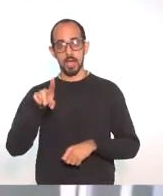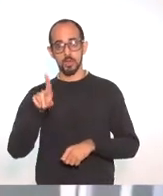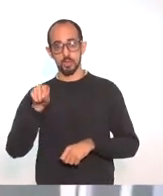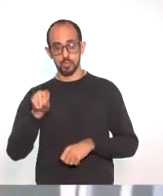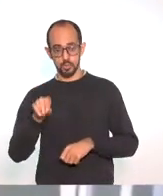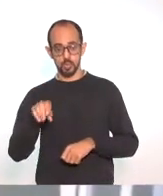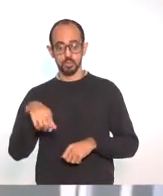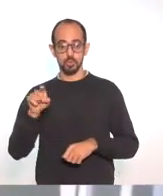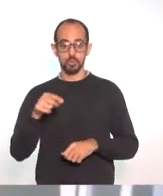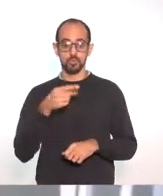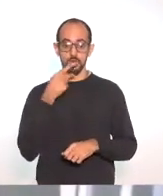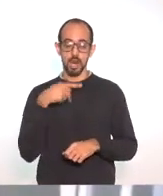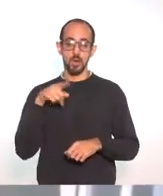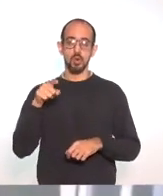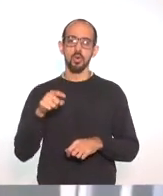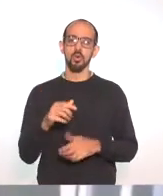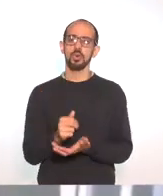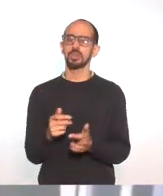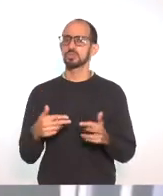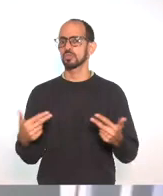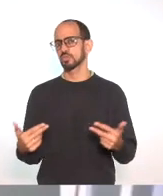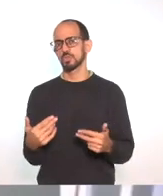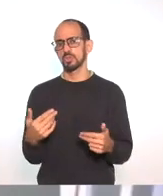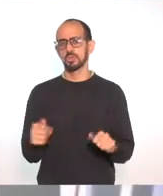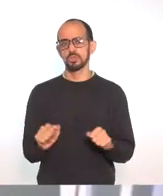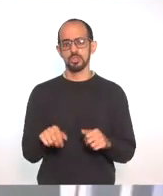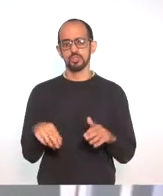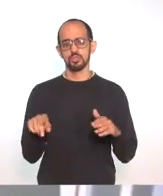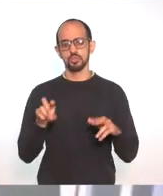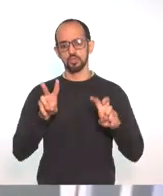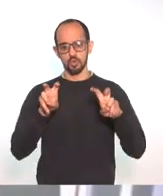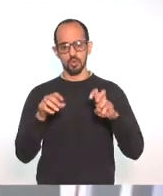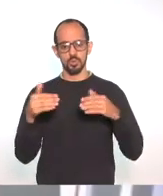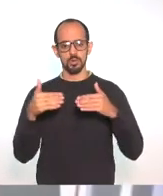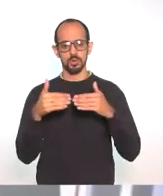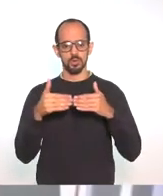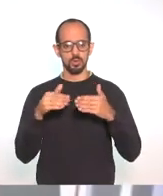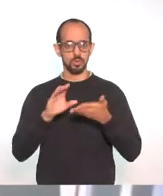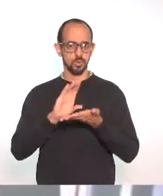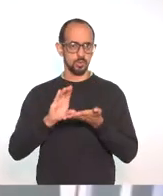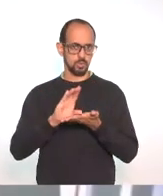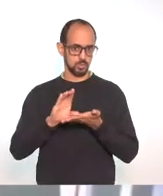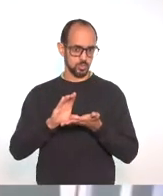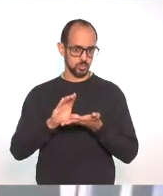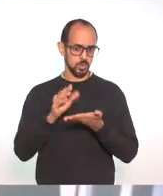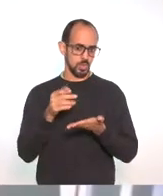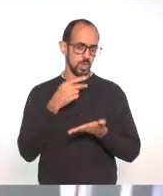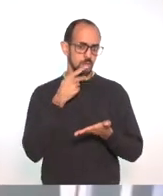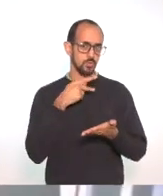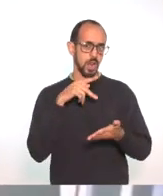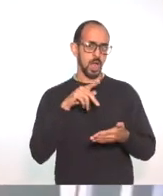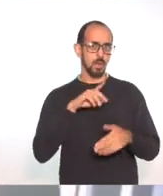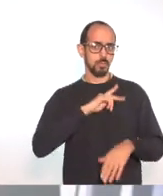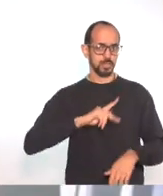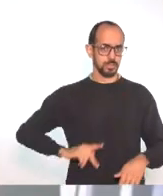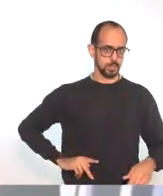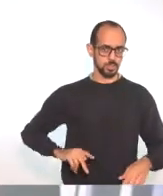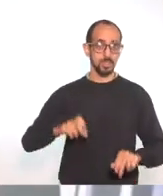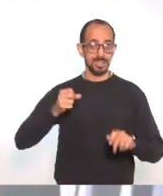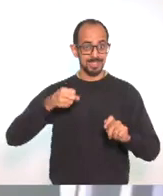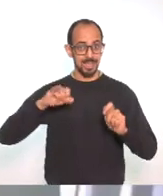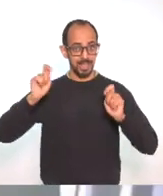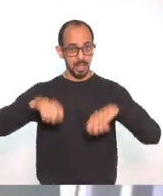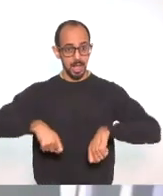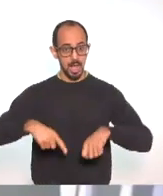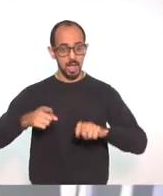fez considerações é subir a sua constitucional constitucionalidade e o que ele deu o Presidente Bernardo Santoro que se se for